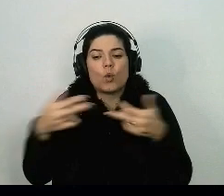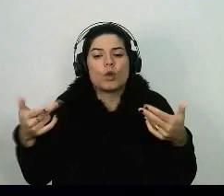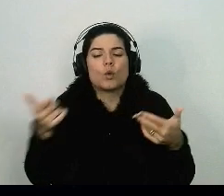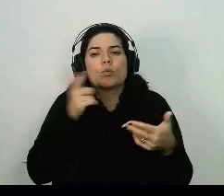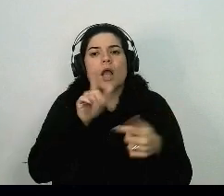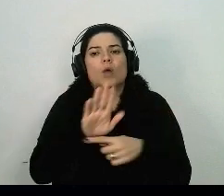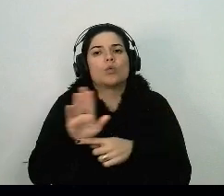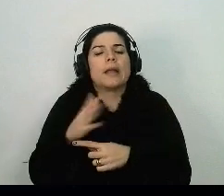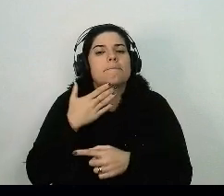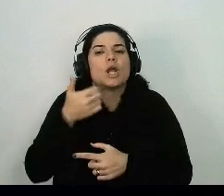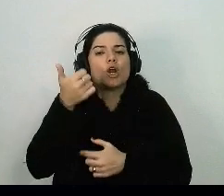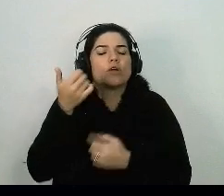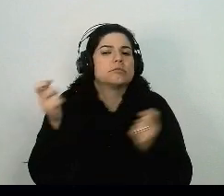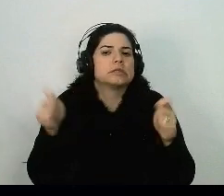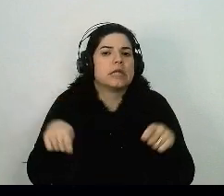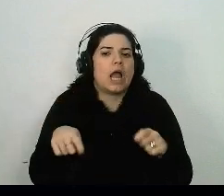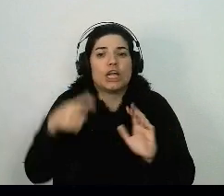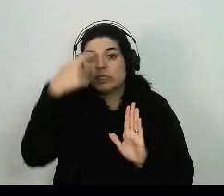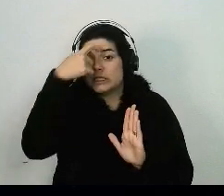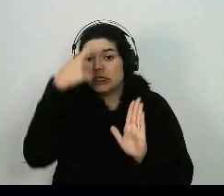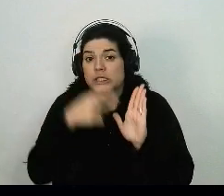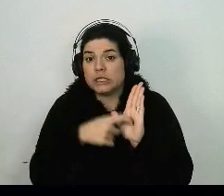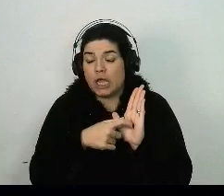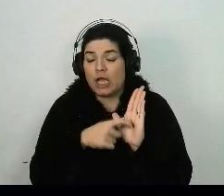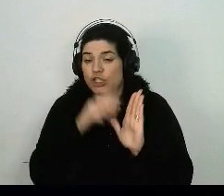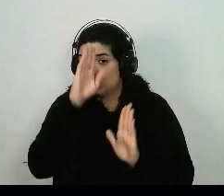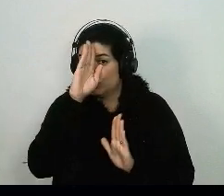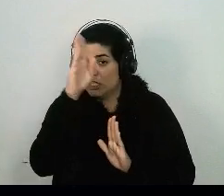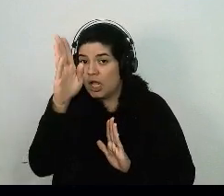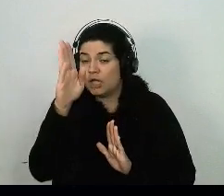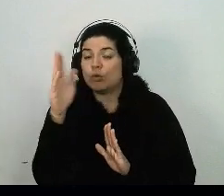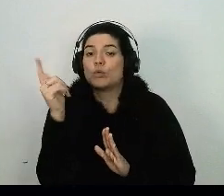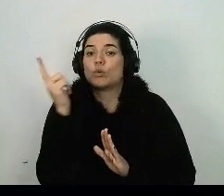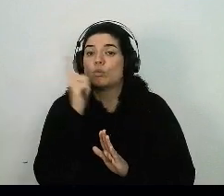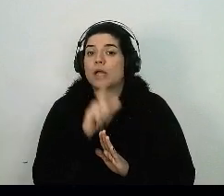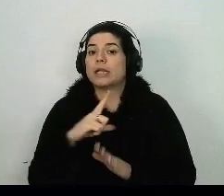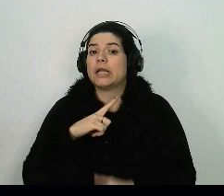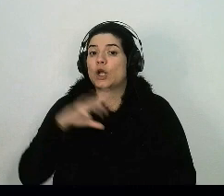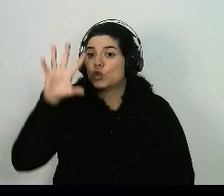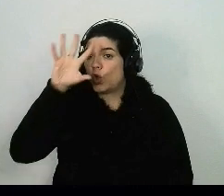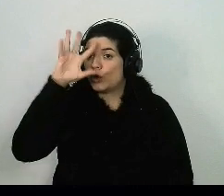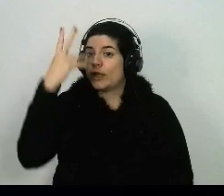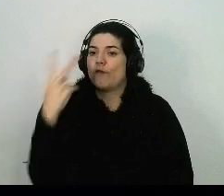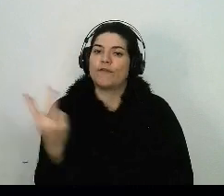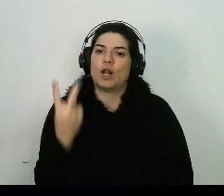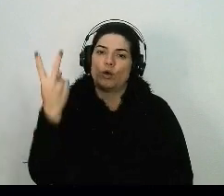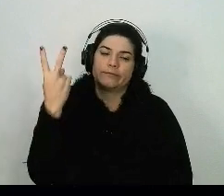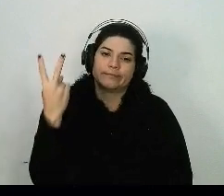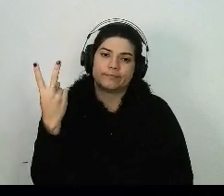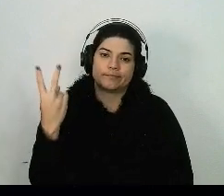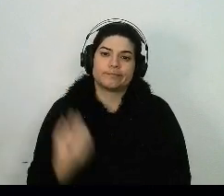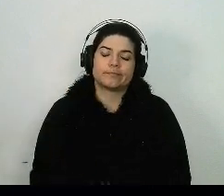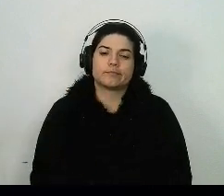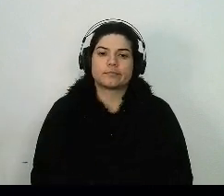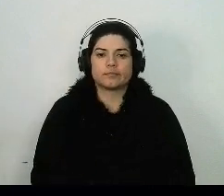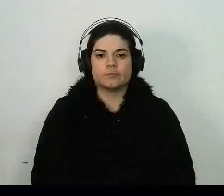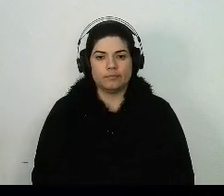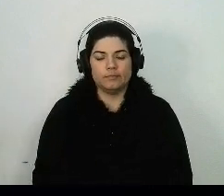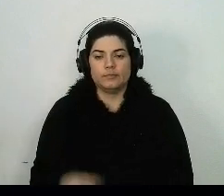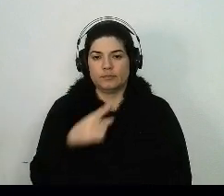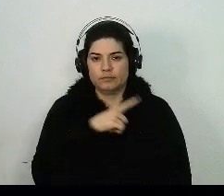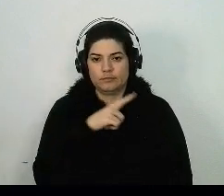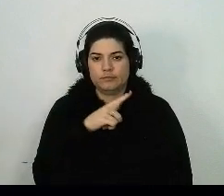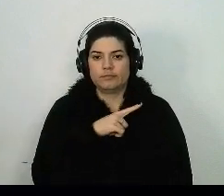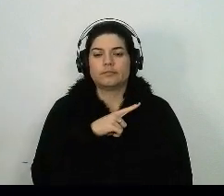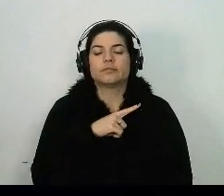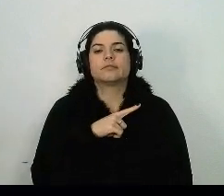atua direto na proposta de valor de uma solução, por exemplo, tá? Então, a gente tem automatização de